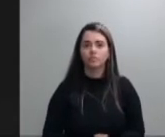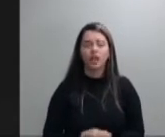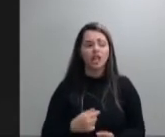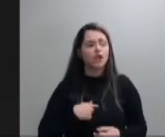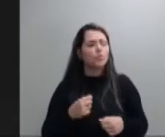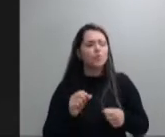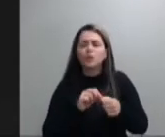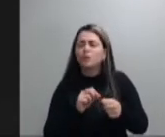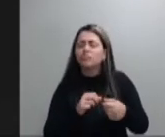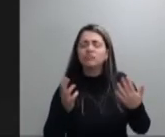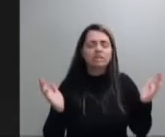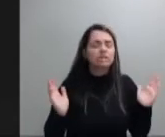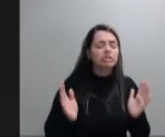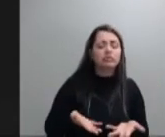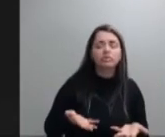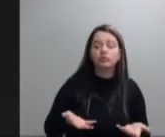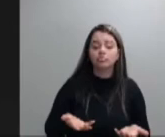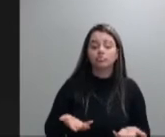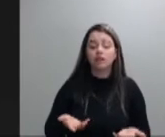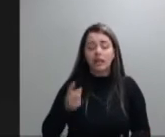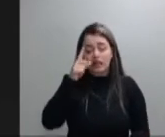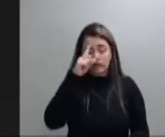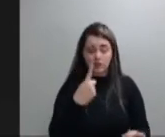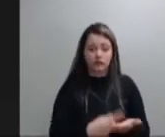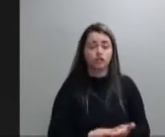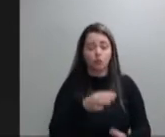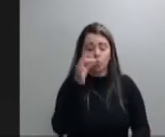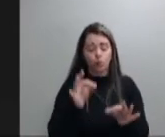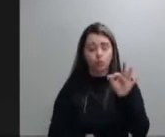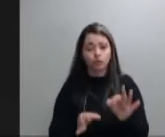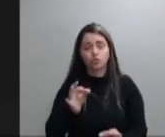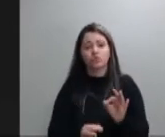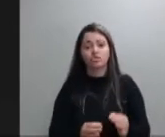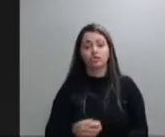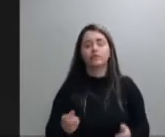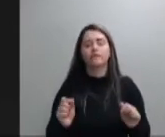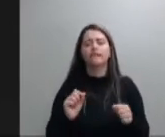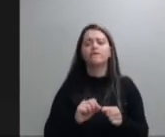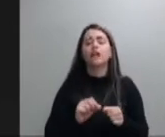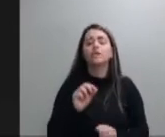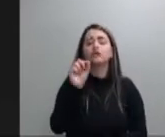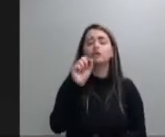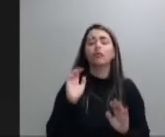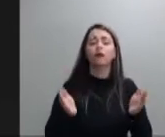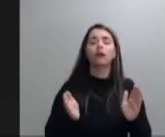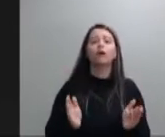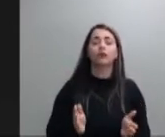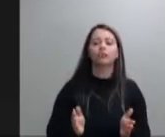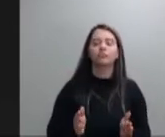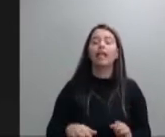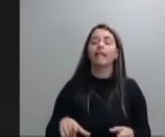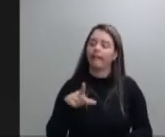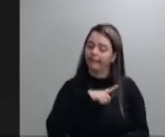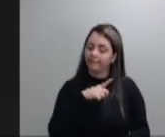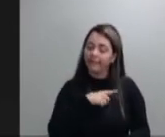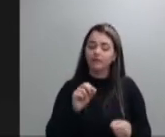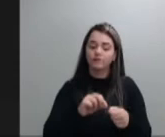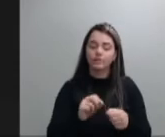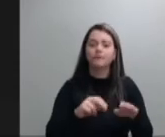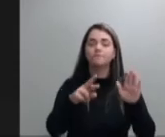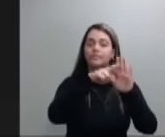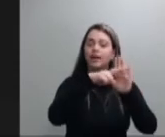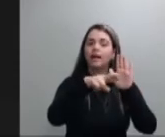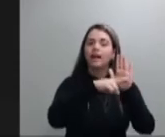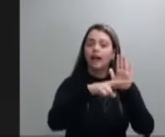observei que o que o Tribunal fez o Supremo Tribunal fez foi exatamente preservar as regras do jogo a gente poderia assim